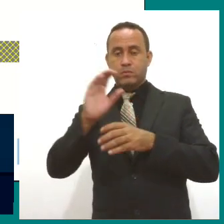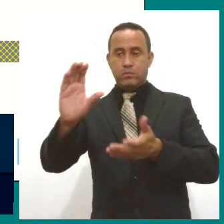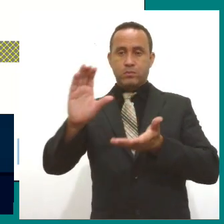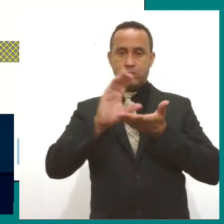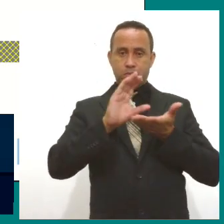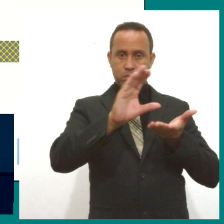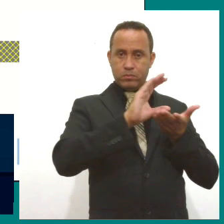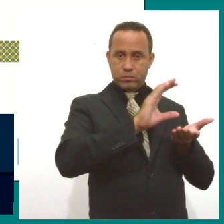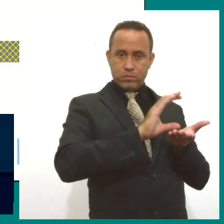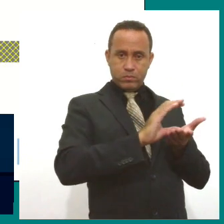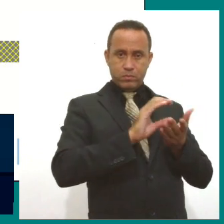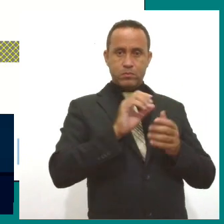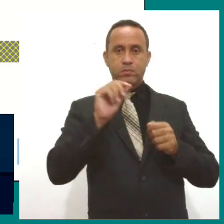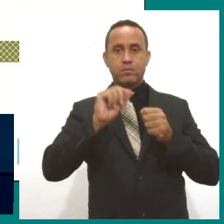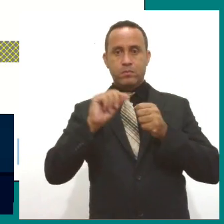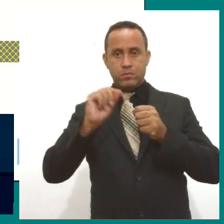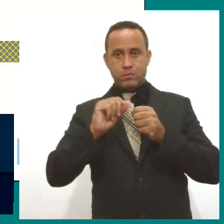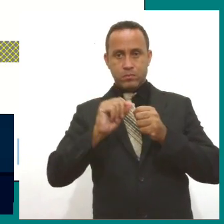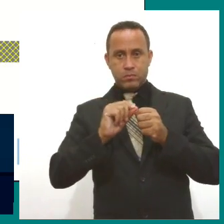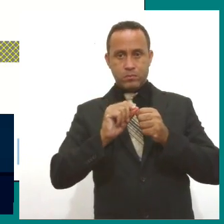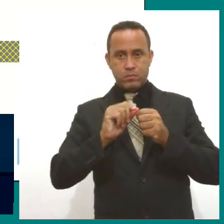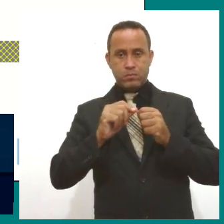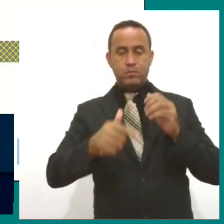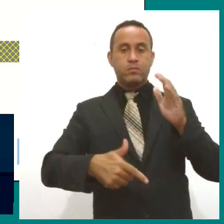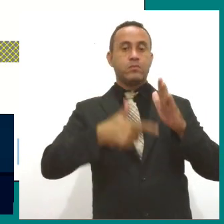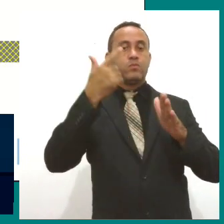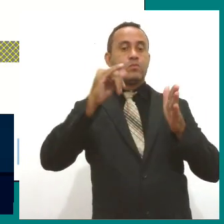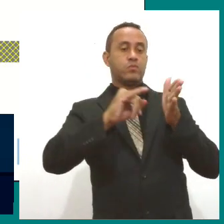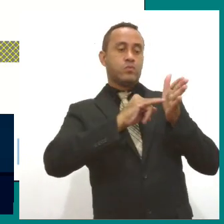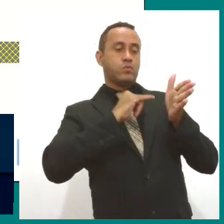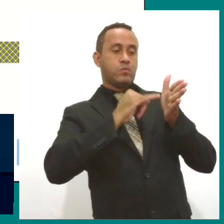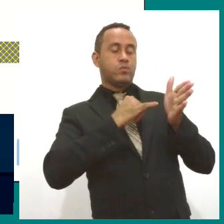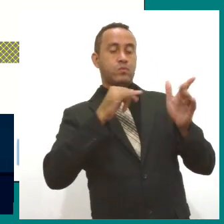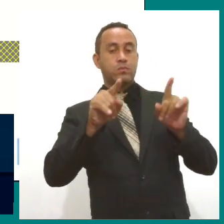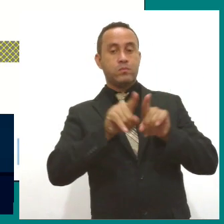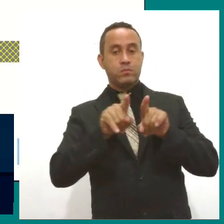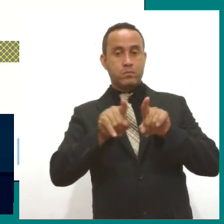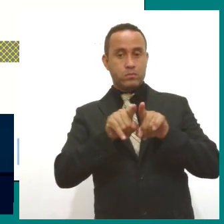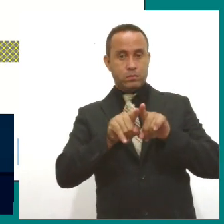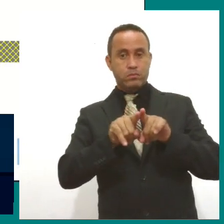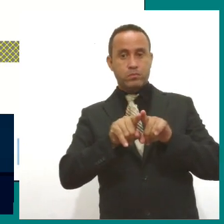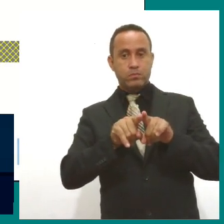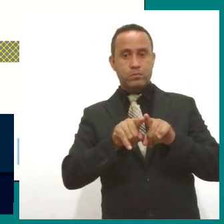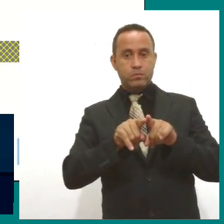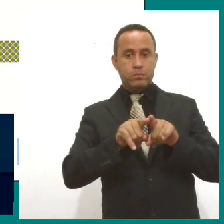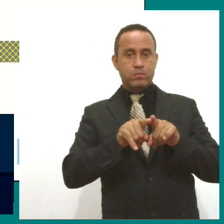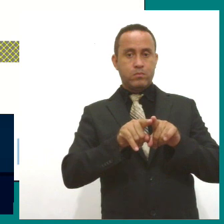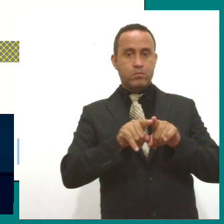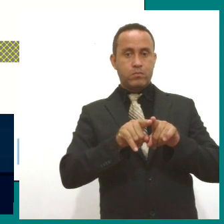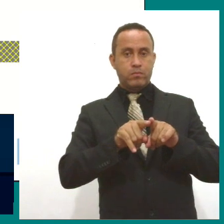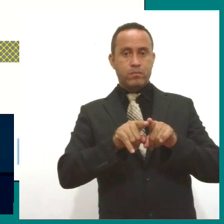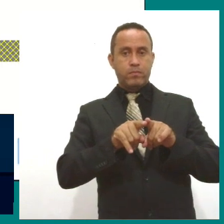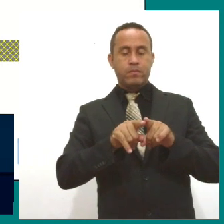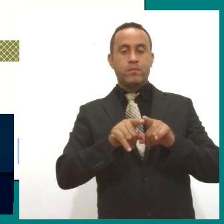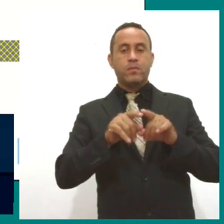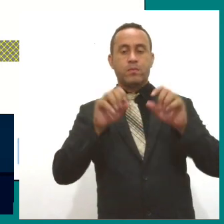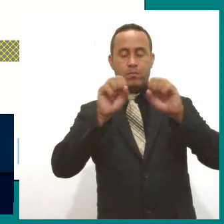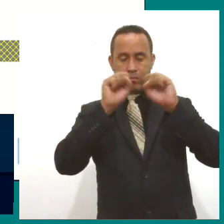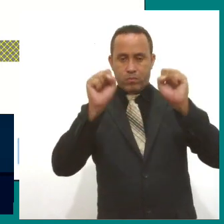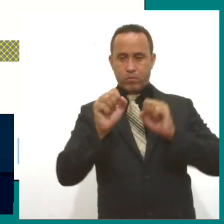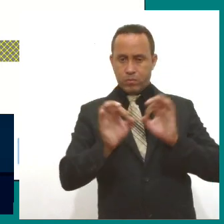E estamos na fase de andamento, estamos no segundo contrato, que é o 065. Ele estabelece metas